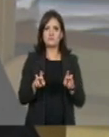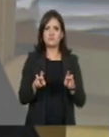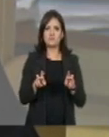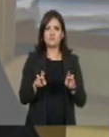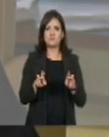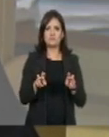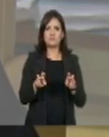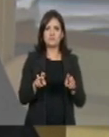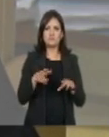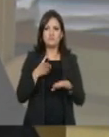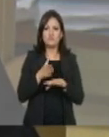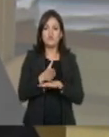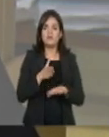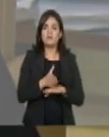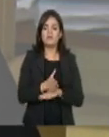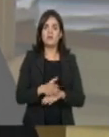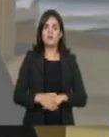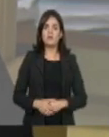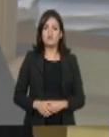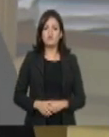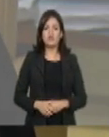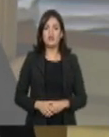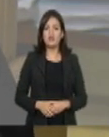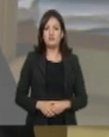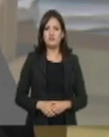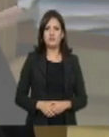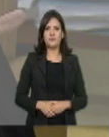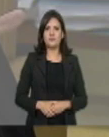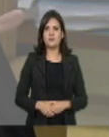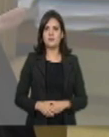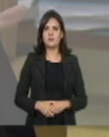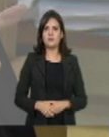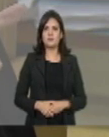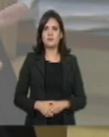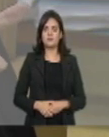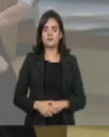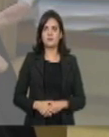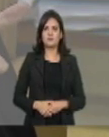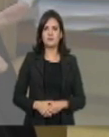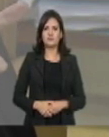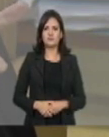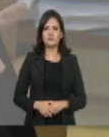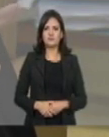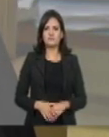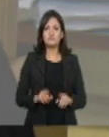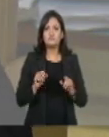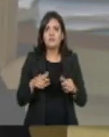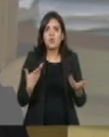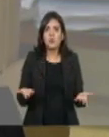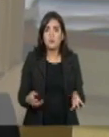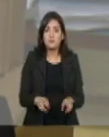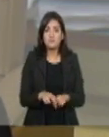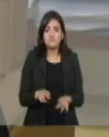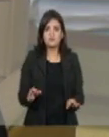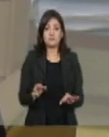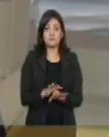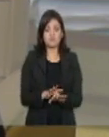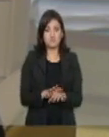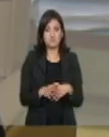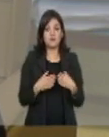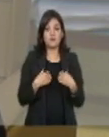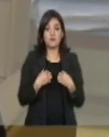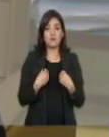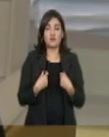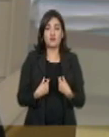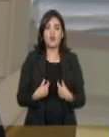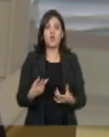do acesso às contas, porque veja que isto termina desta forma. Recentemente, um fiscal